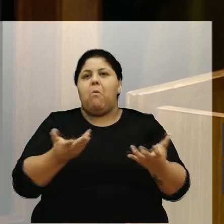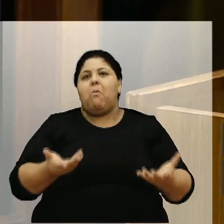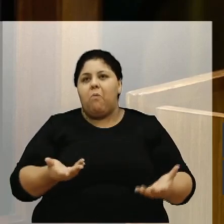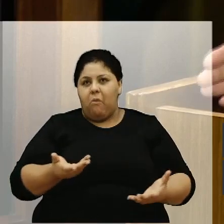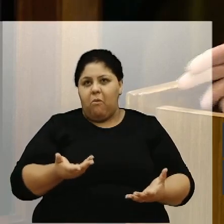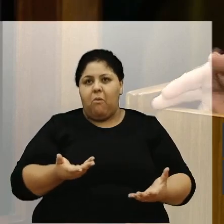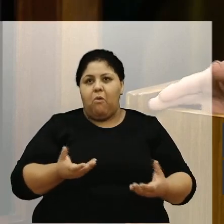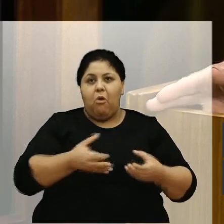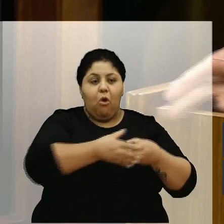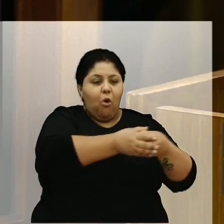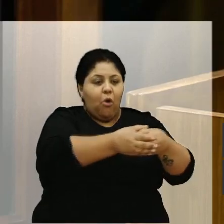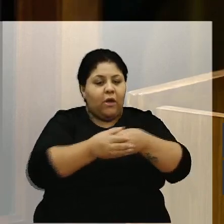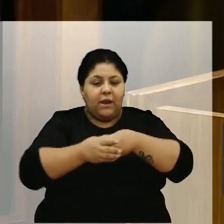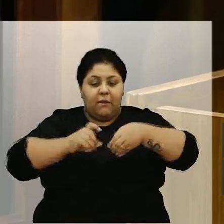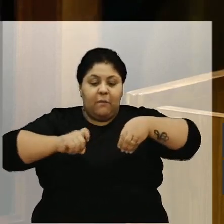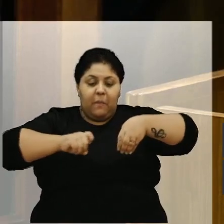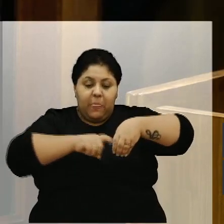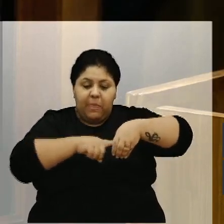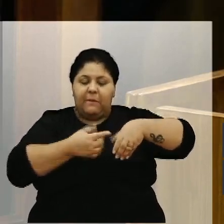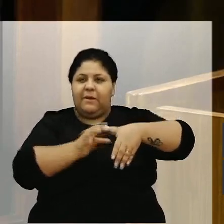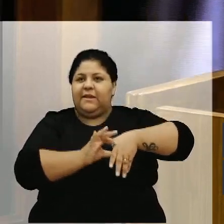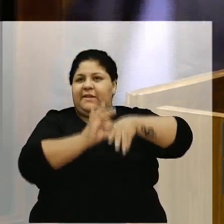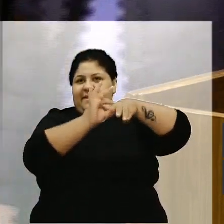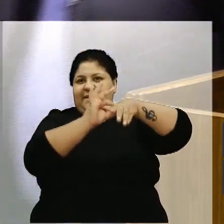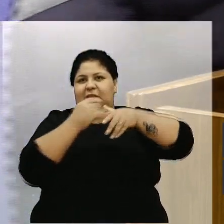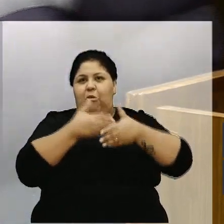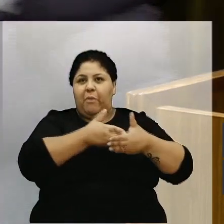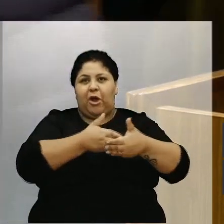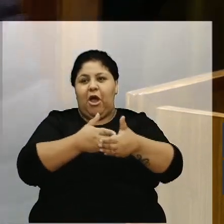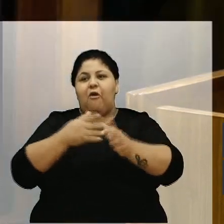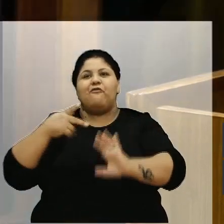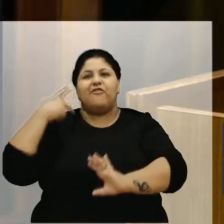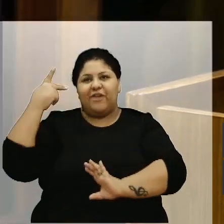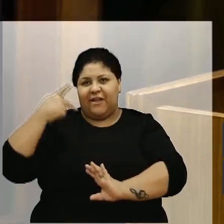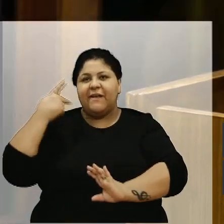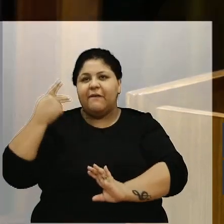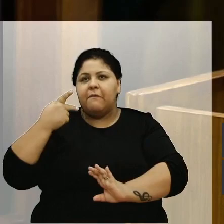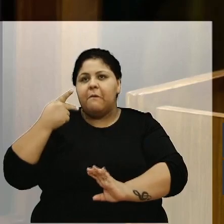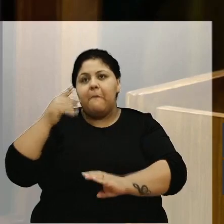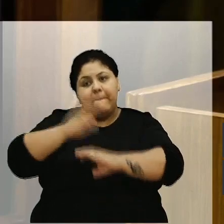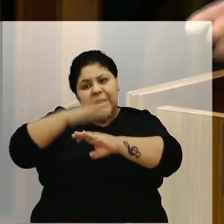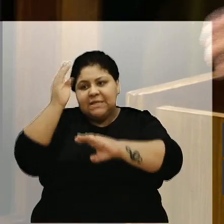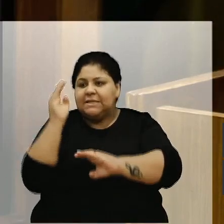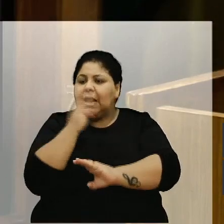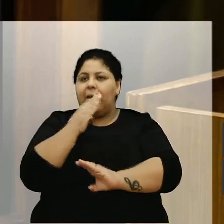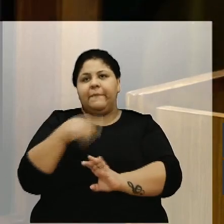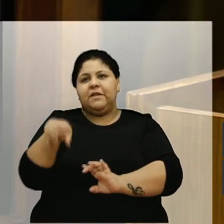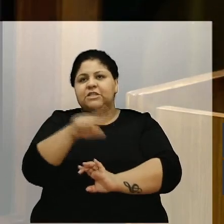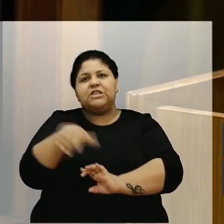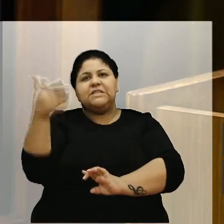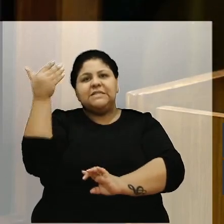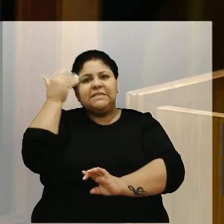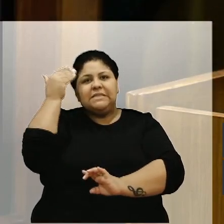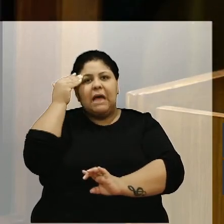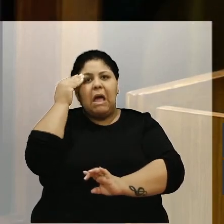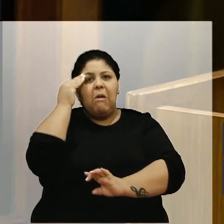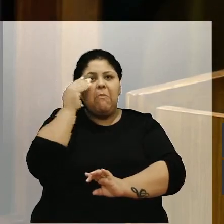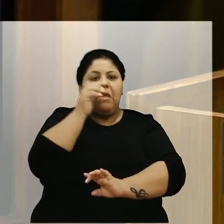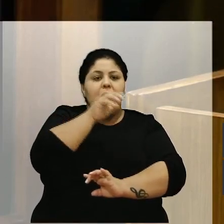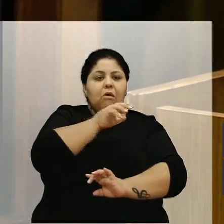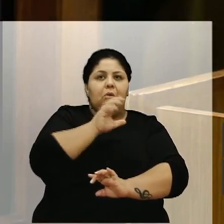de futebol, a liderança para acompanhar, o vereador para acompanhar, seria mais rápido, porque a gente já sabe onde é que os pontos de luz que estão